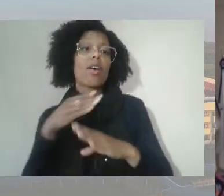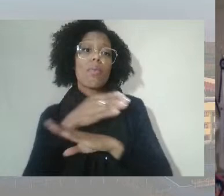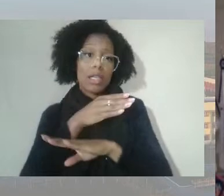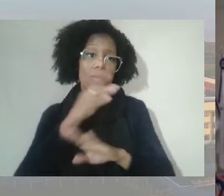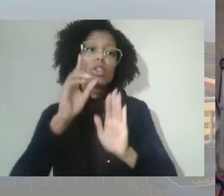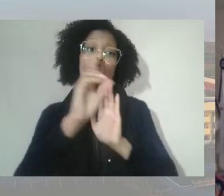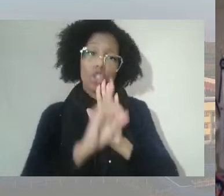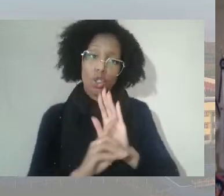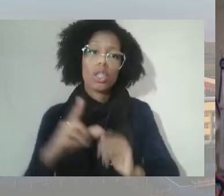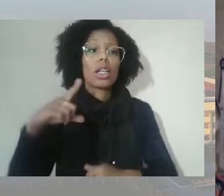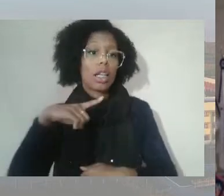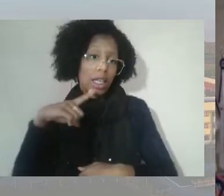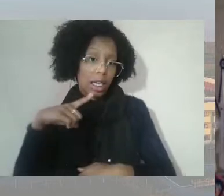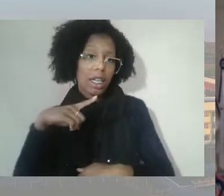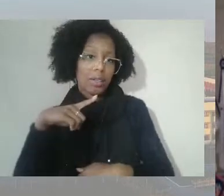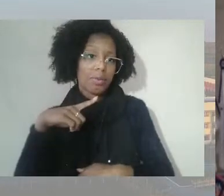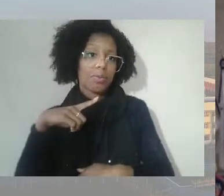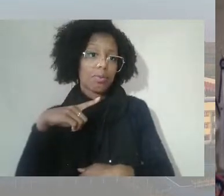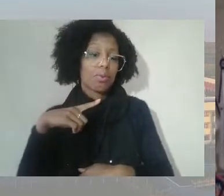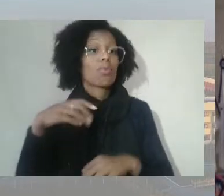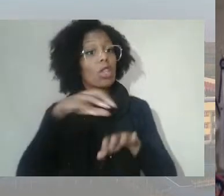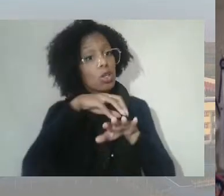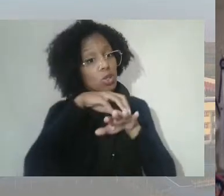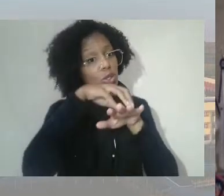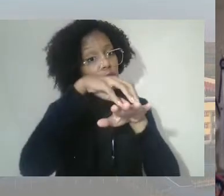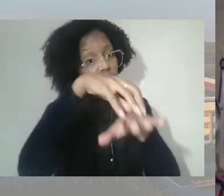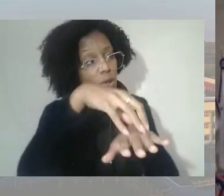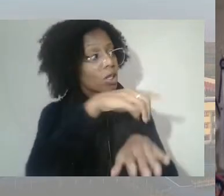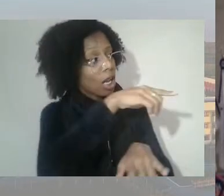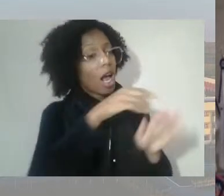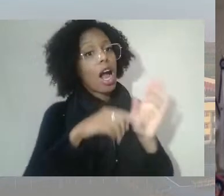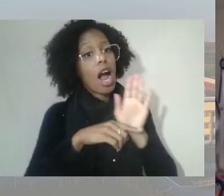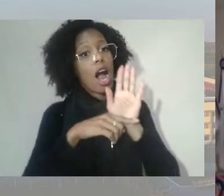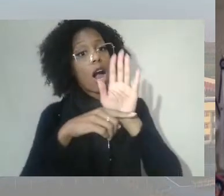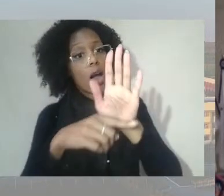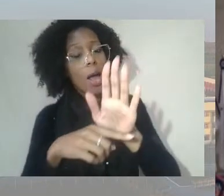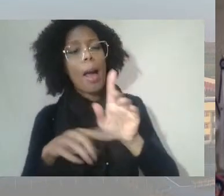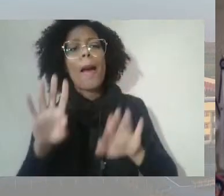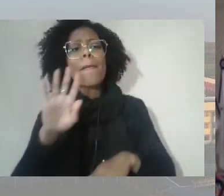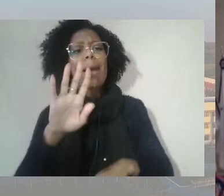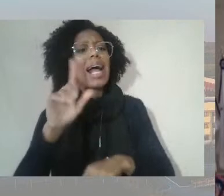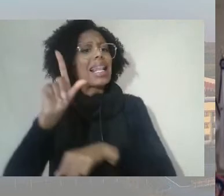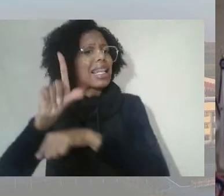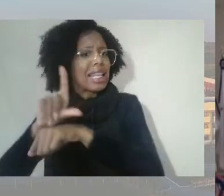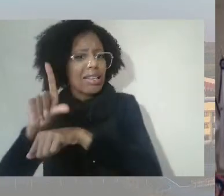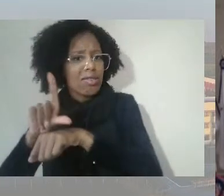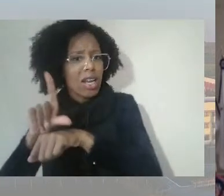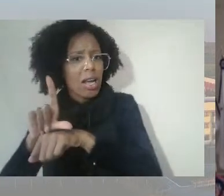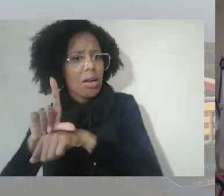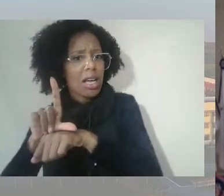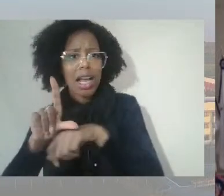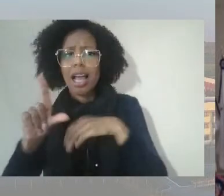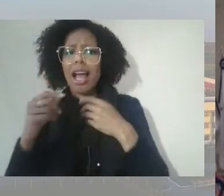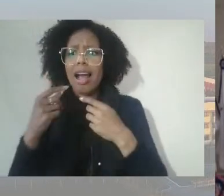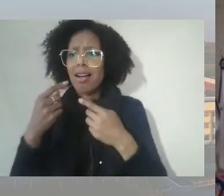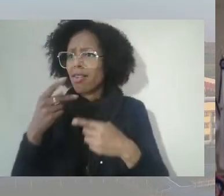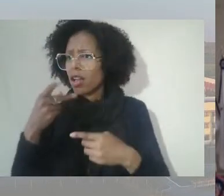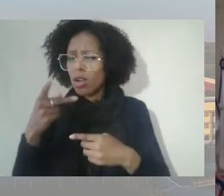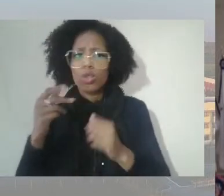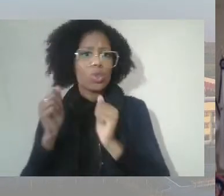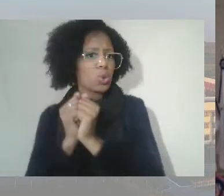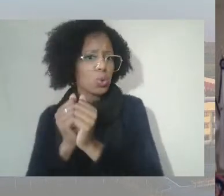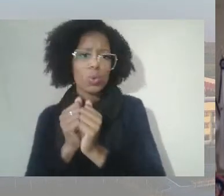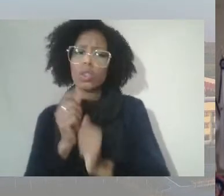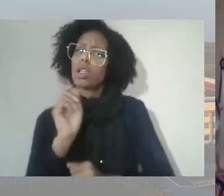campus na obtenção do transporte. No entanto, no caso de Santana do Livramento, a acusação é mentirosa e